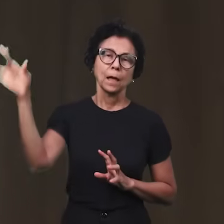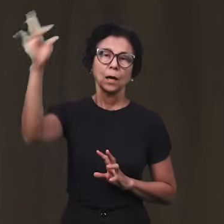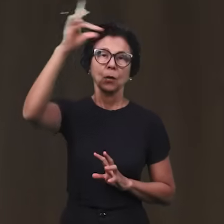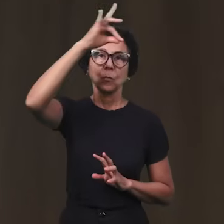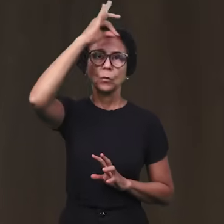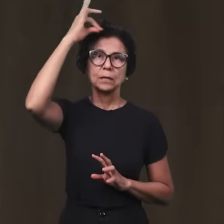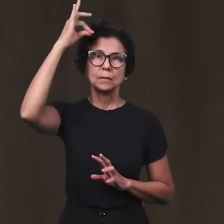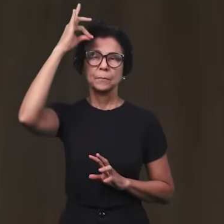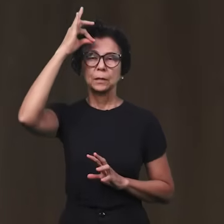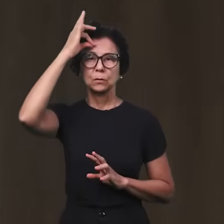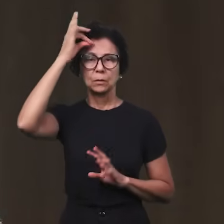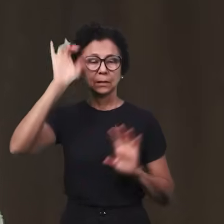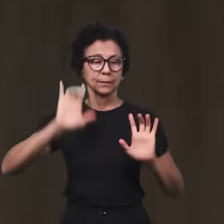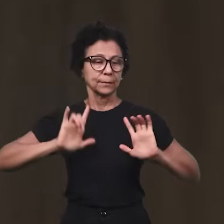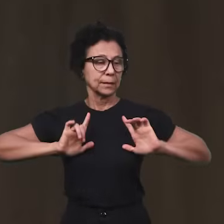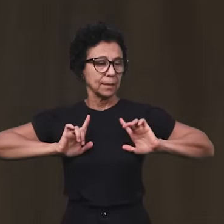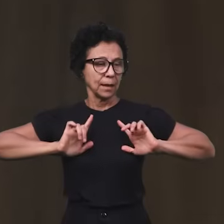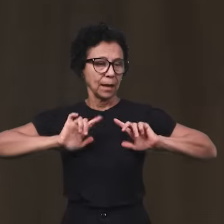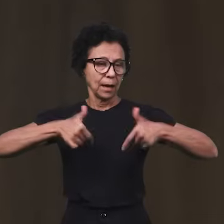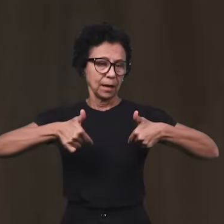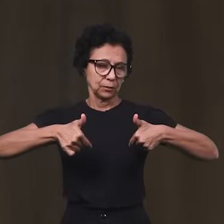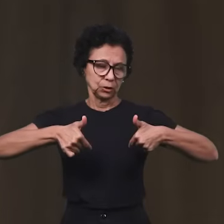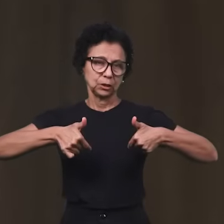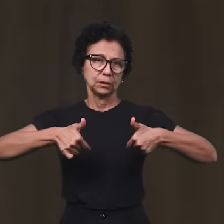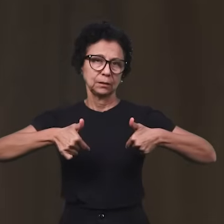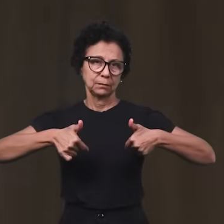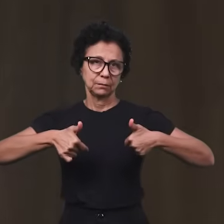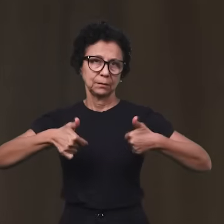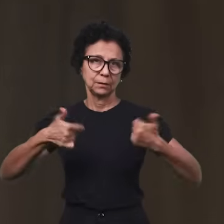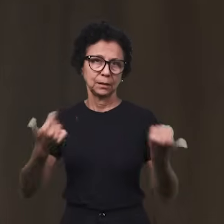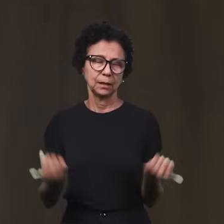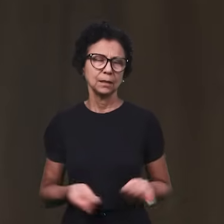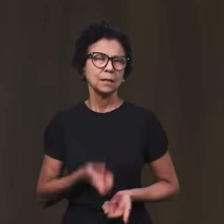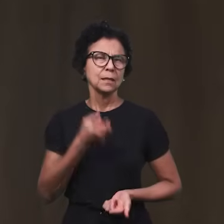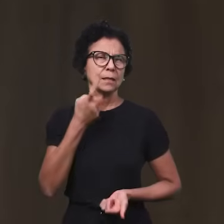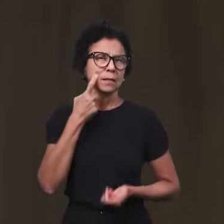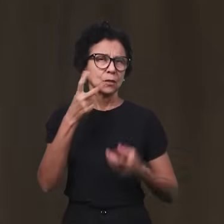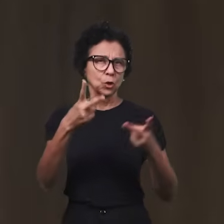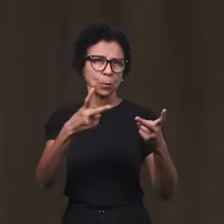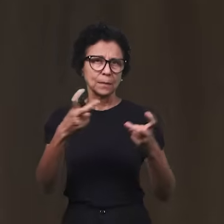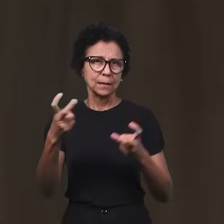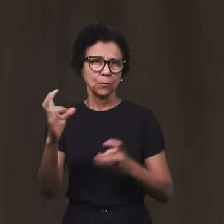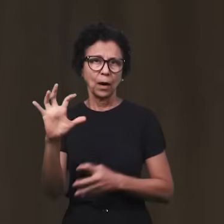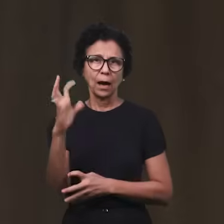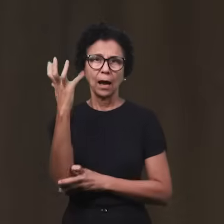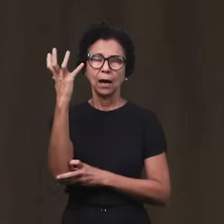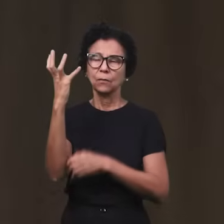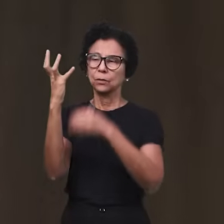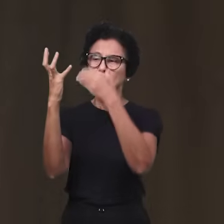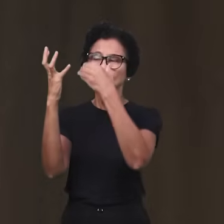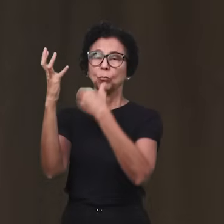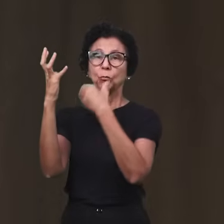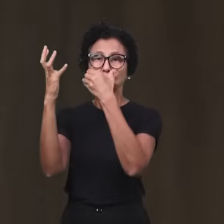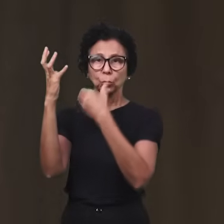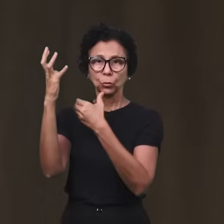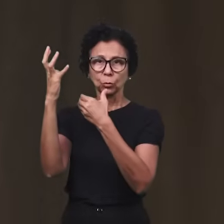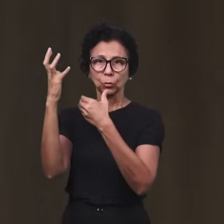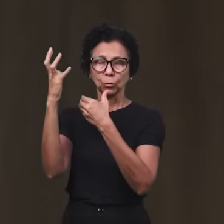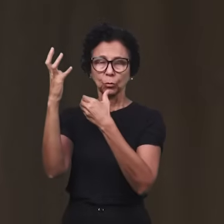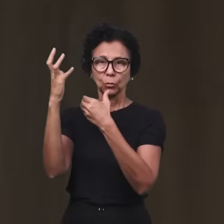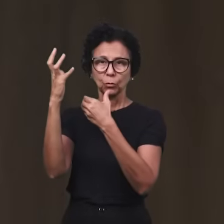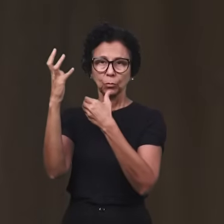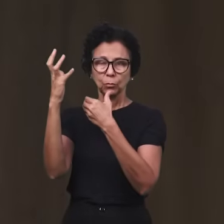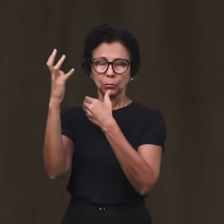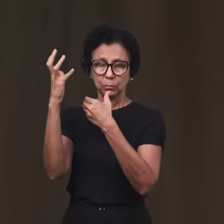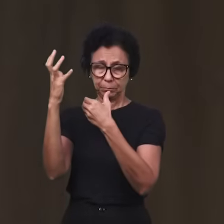ele é gerado, o fruto, ele já não vem maduro pronto. Ele começa a brotar, aí vem o fruto verde, ele fica de vez, até ele ficar